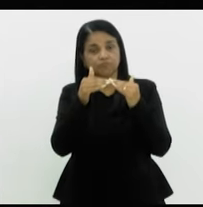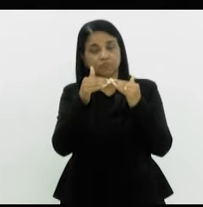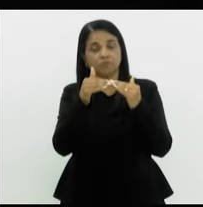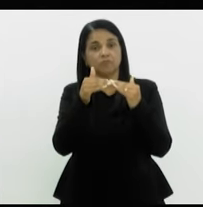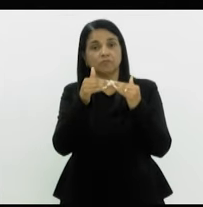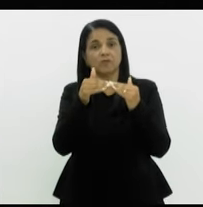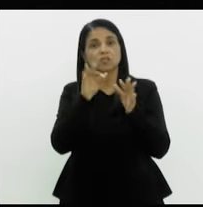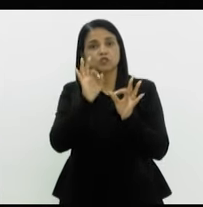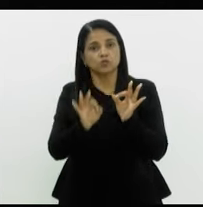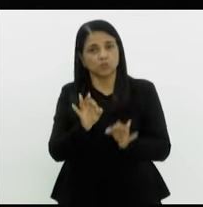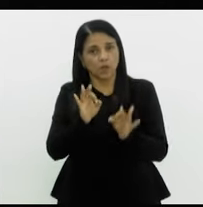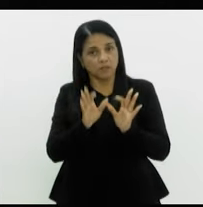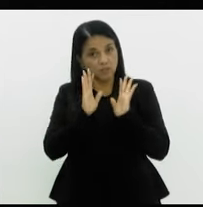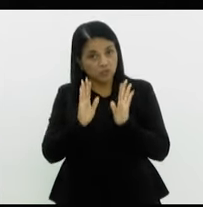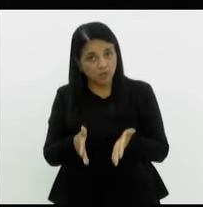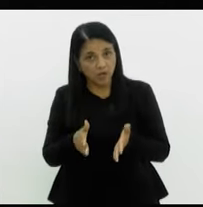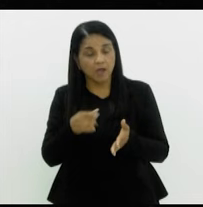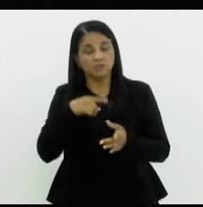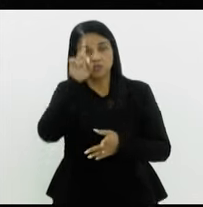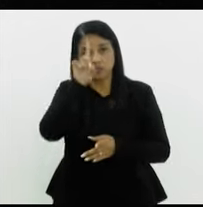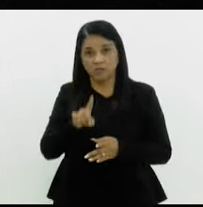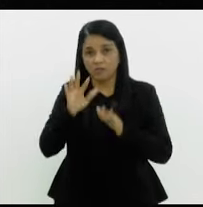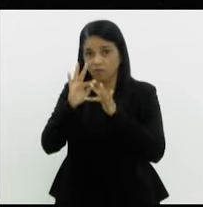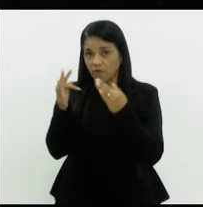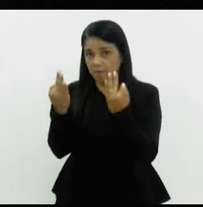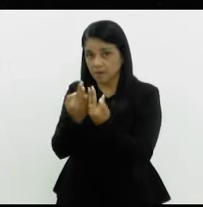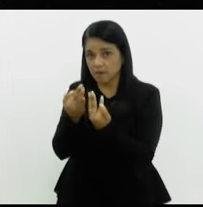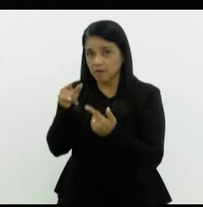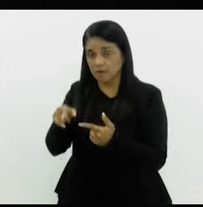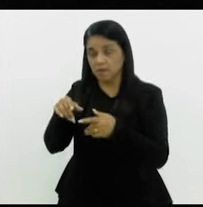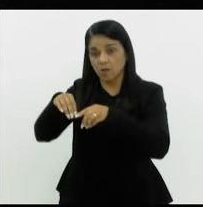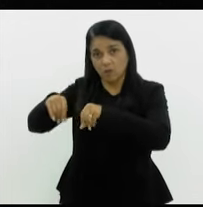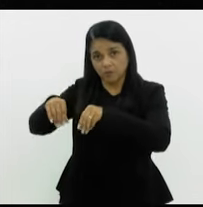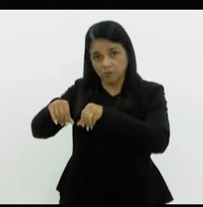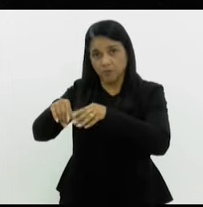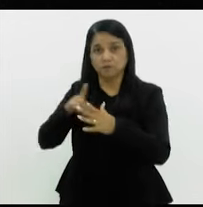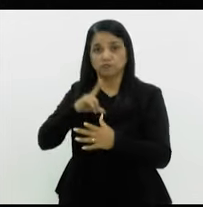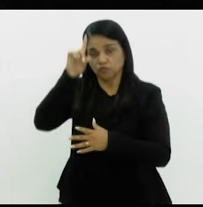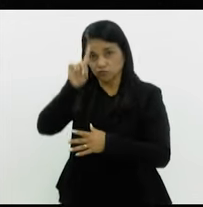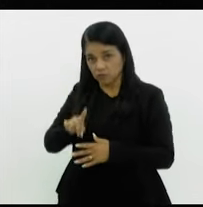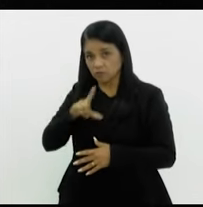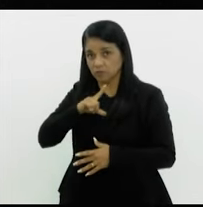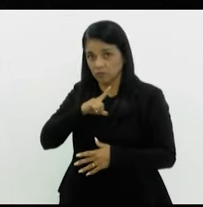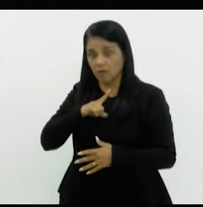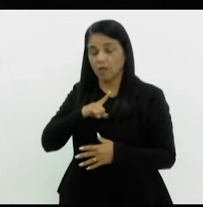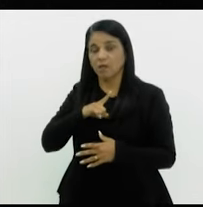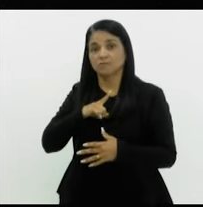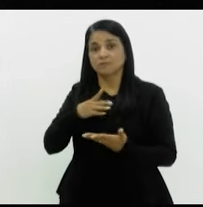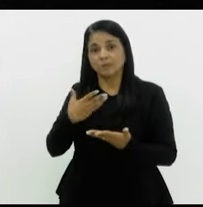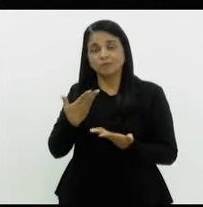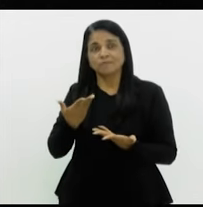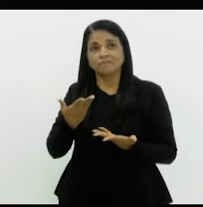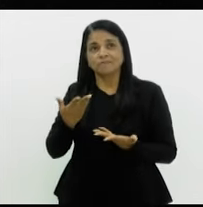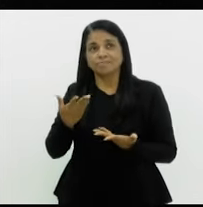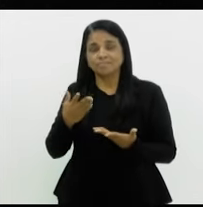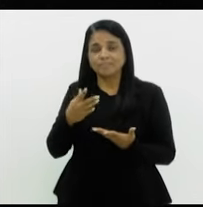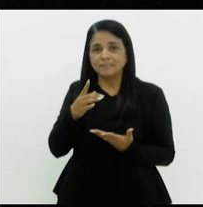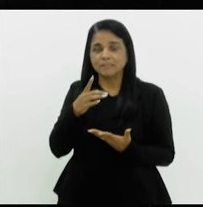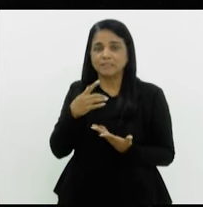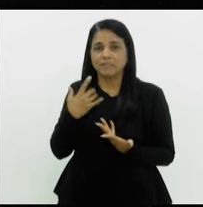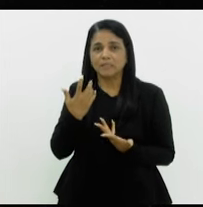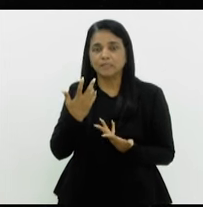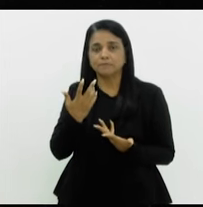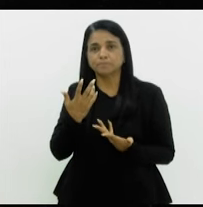em julgado em relação ao direito das famílias sobre o loteamento, o que torna ainda mais frustrante a inação que